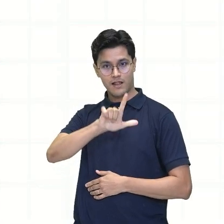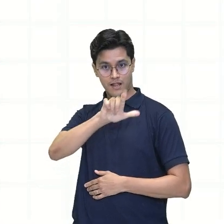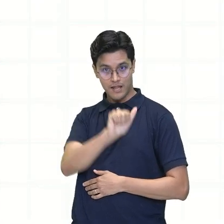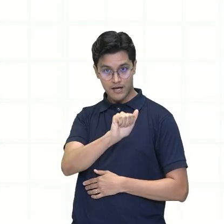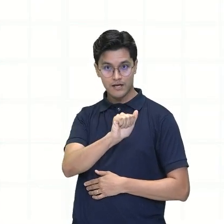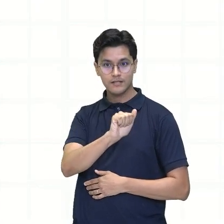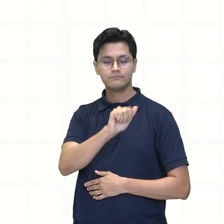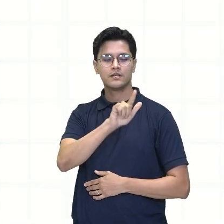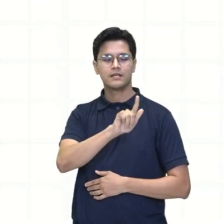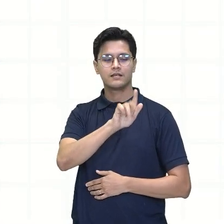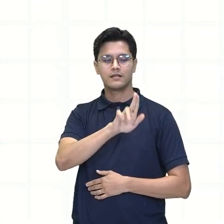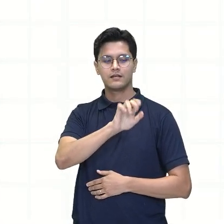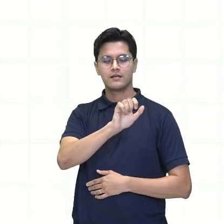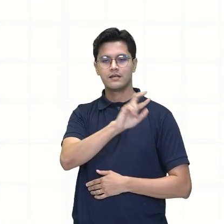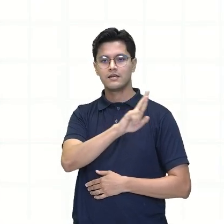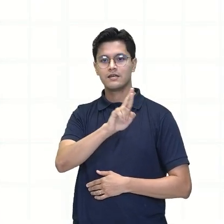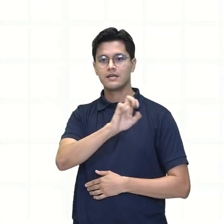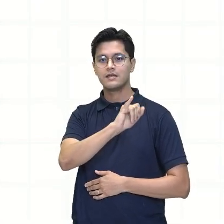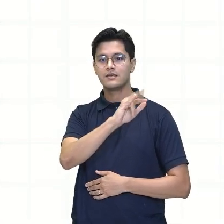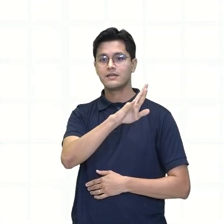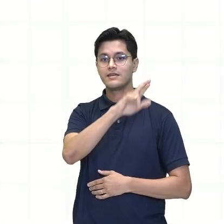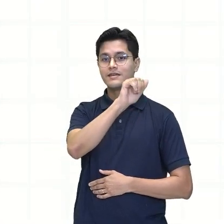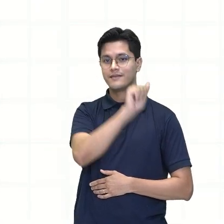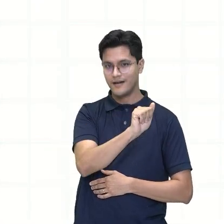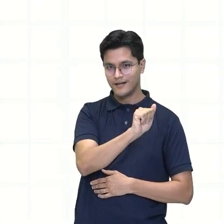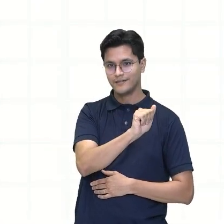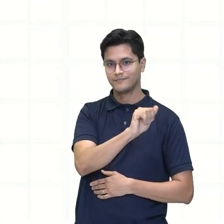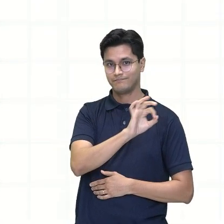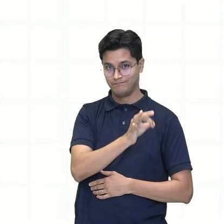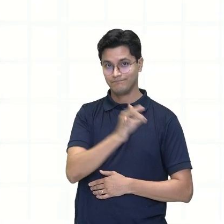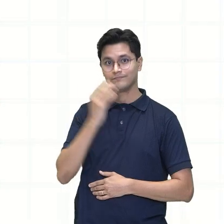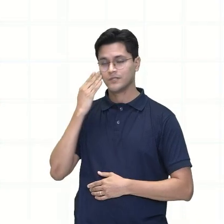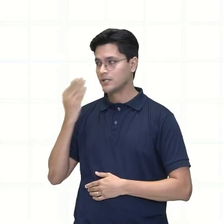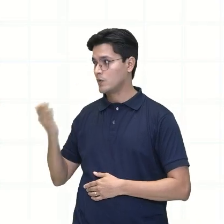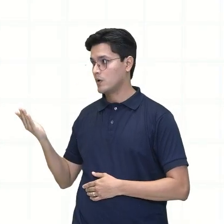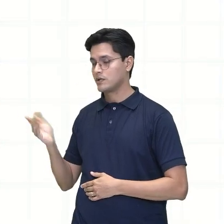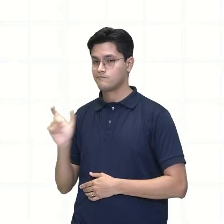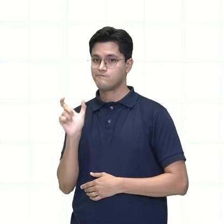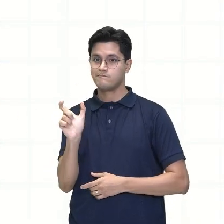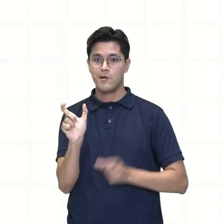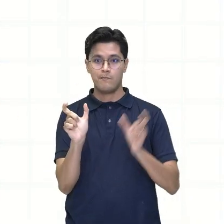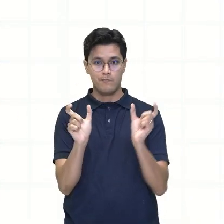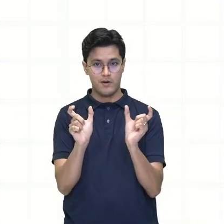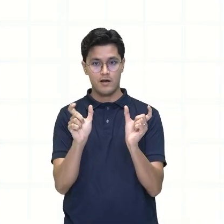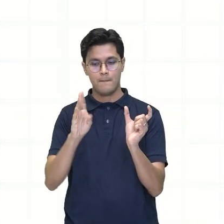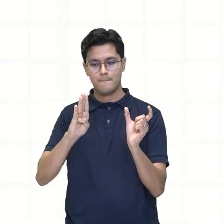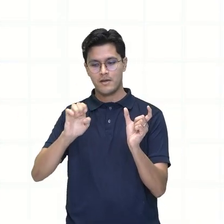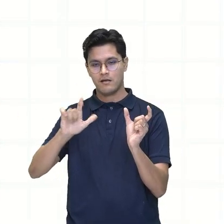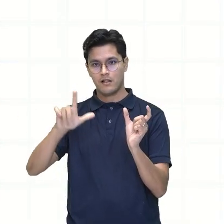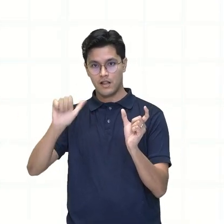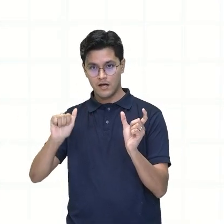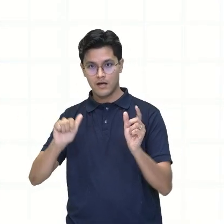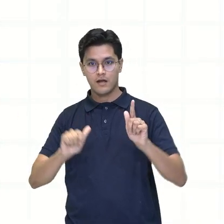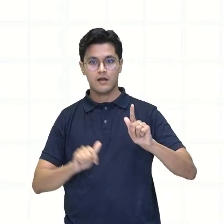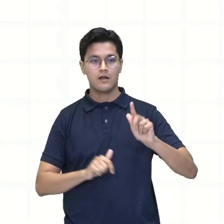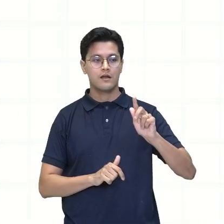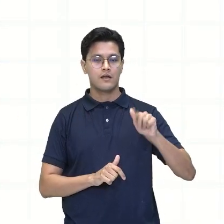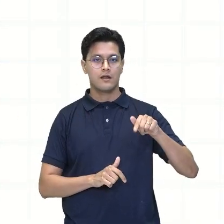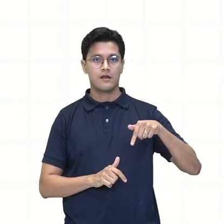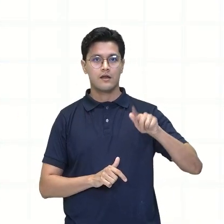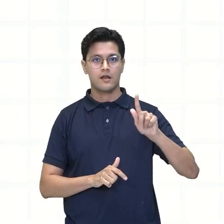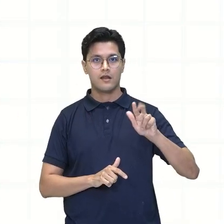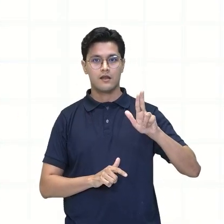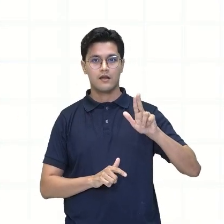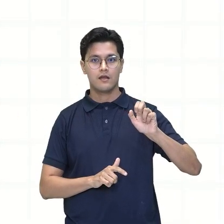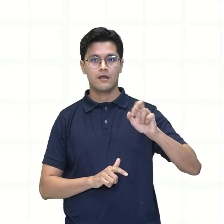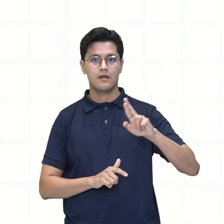Então, bela e guerreira, certo? Aqui estão como, aqui